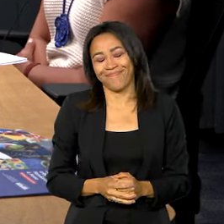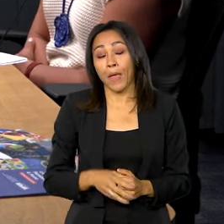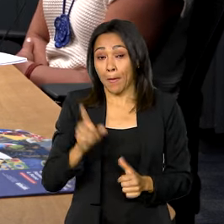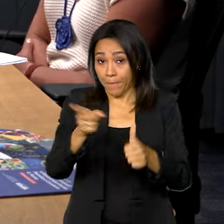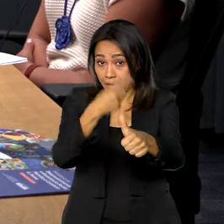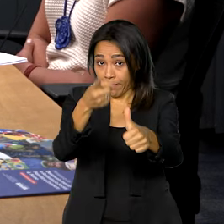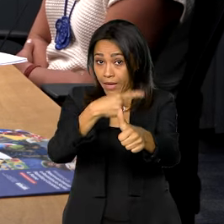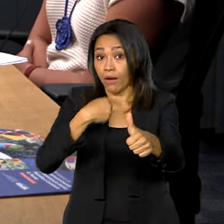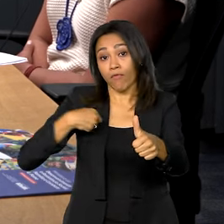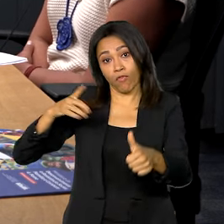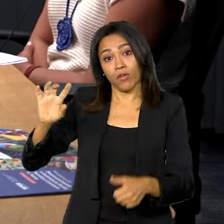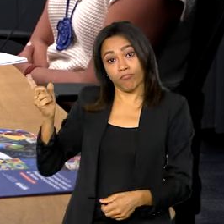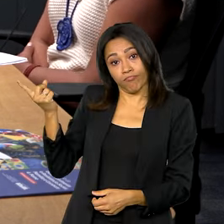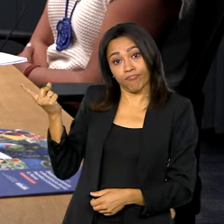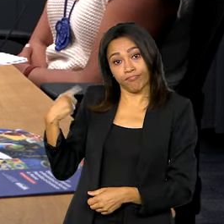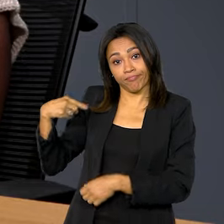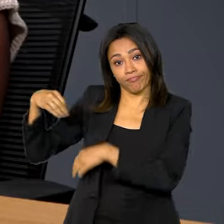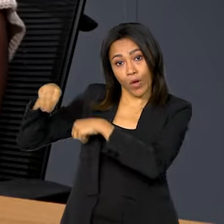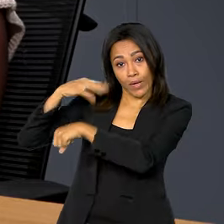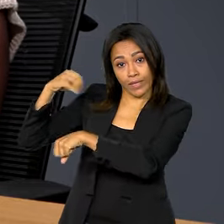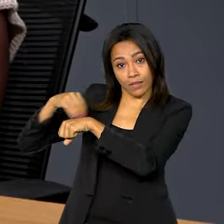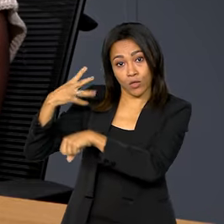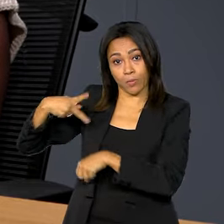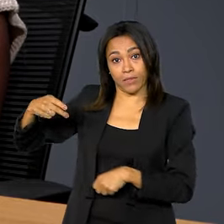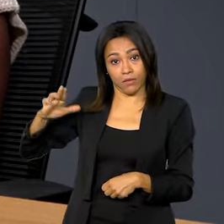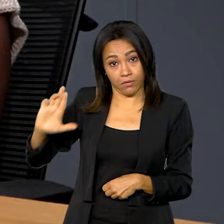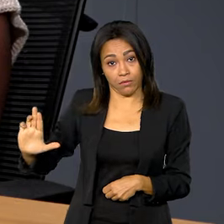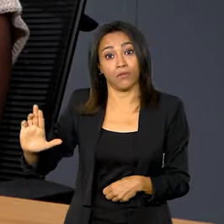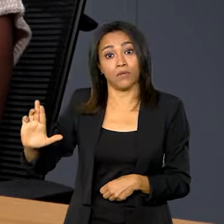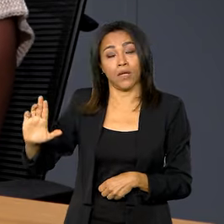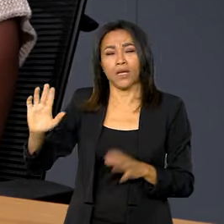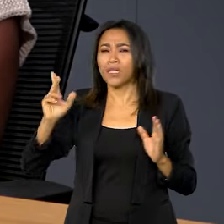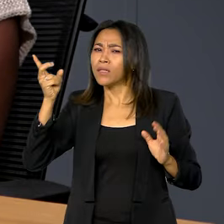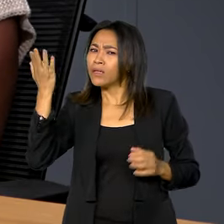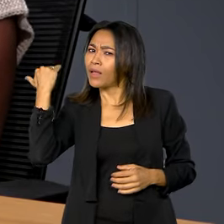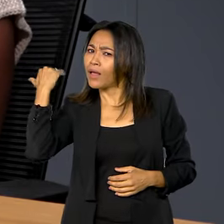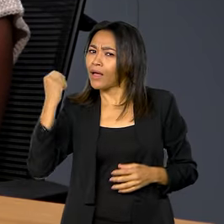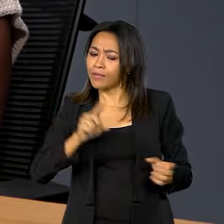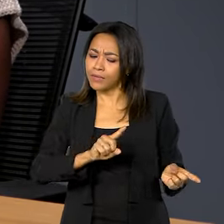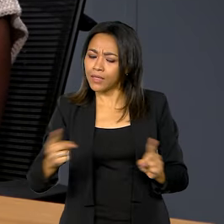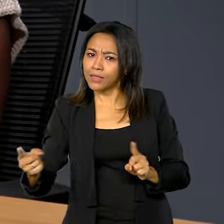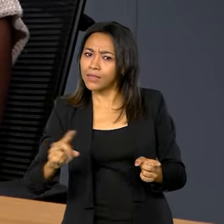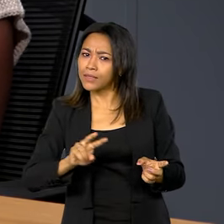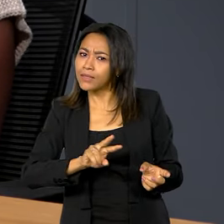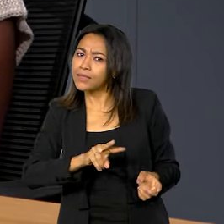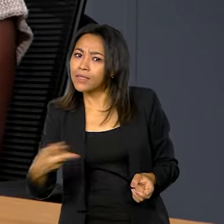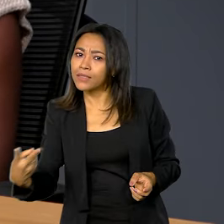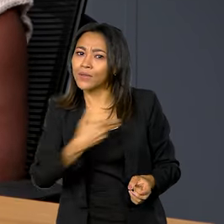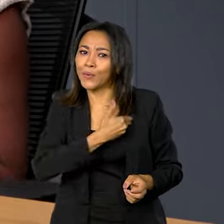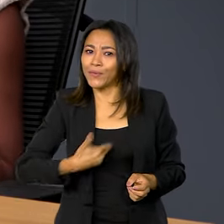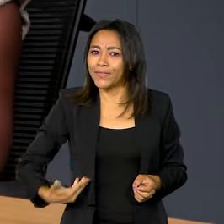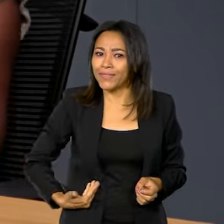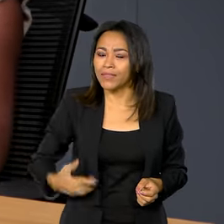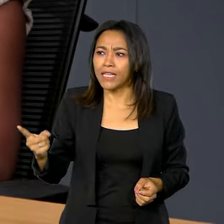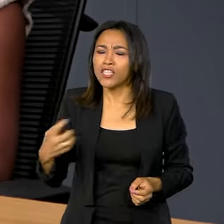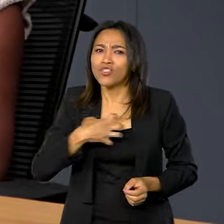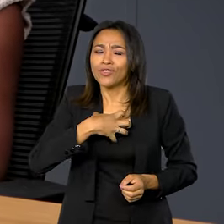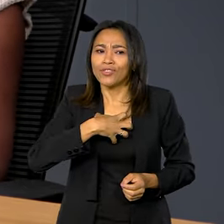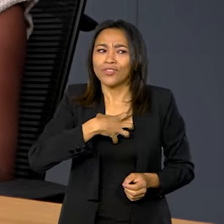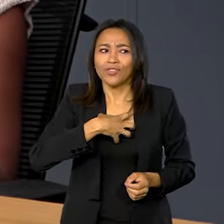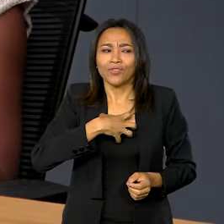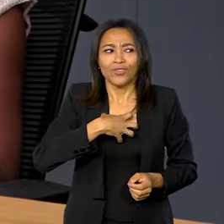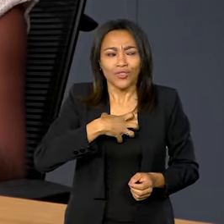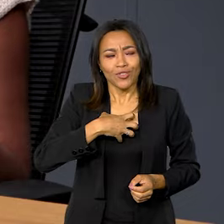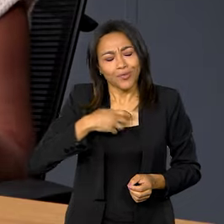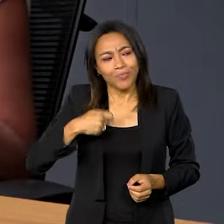em primeiro lugar essa foi uma determinação do presidente Lula sabe ainda na transição do governo onde ele sentia